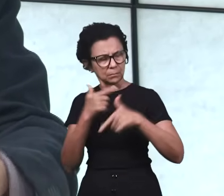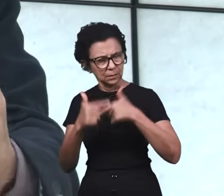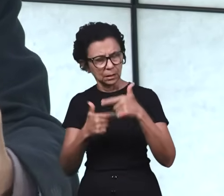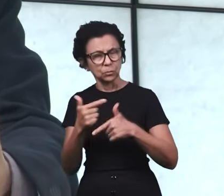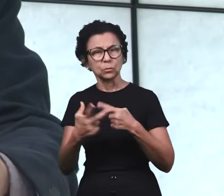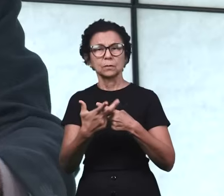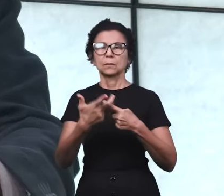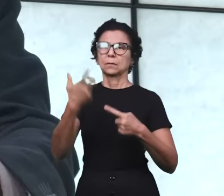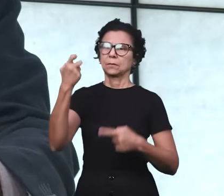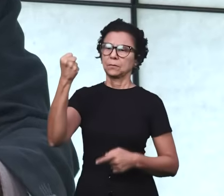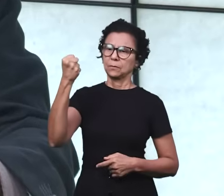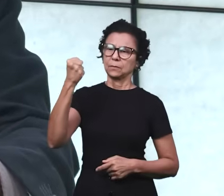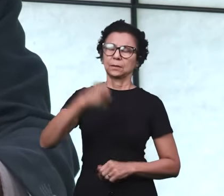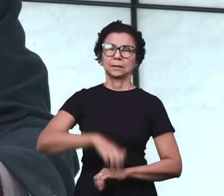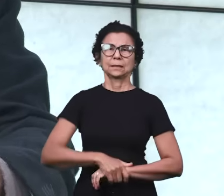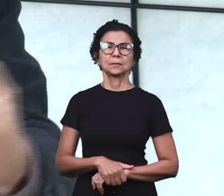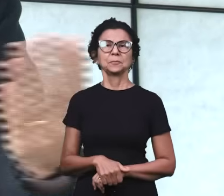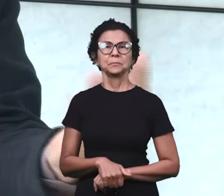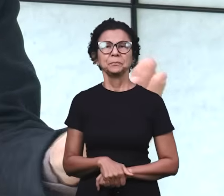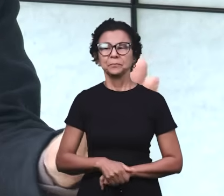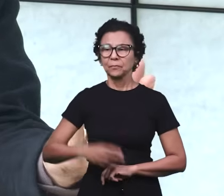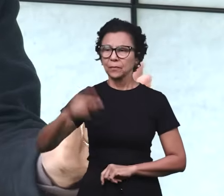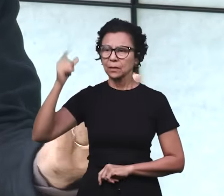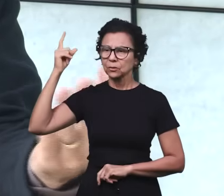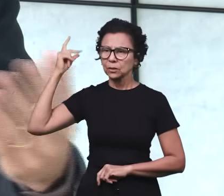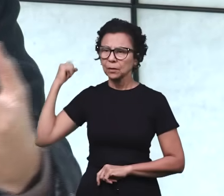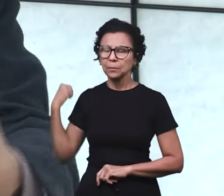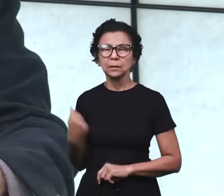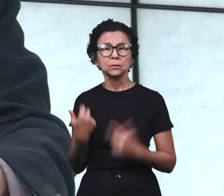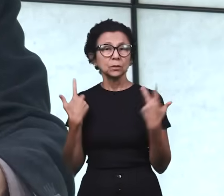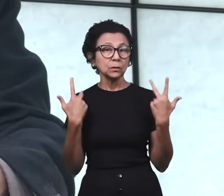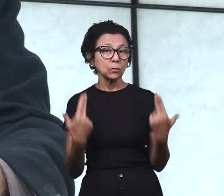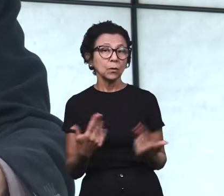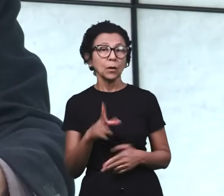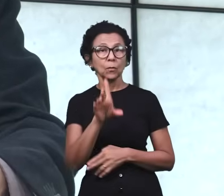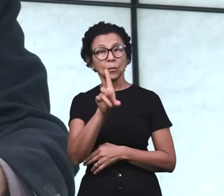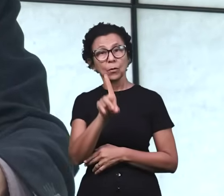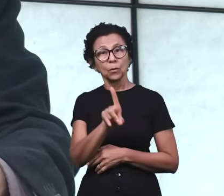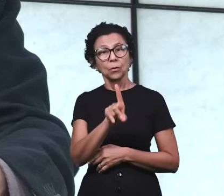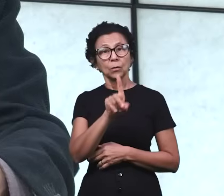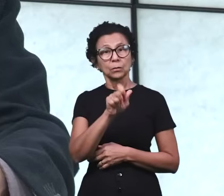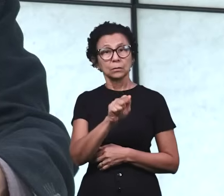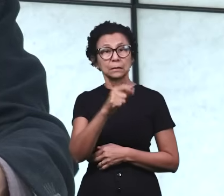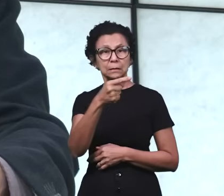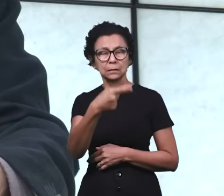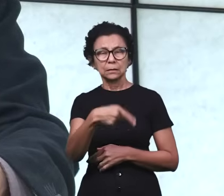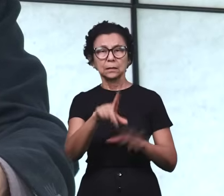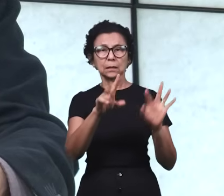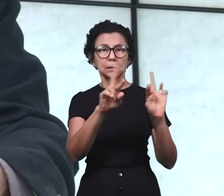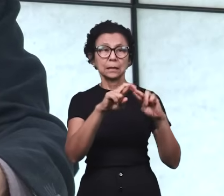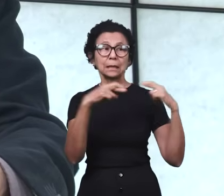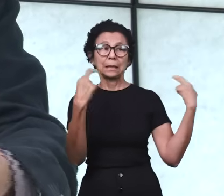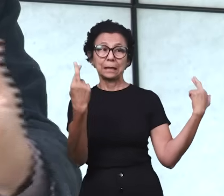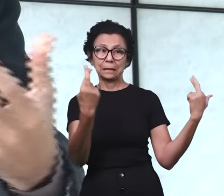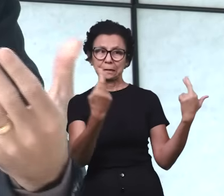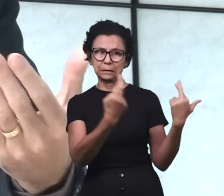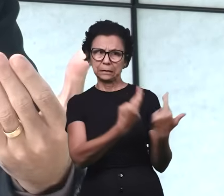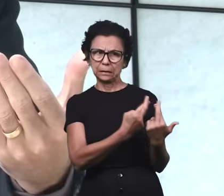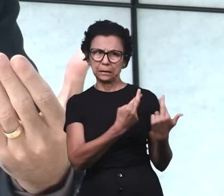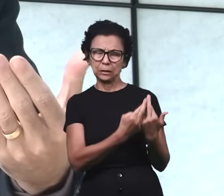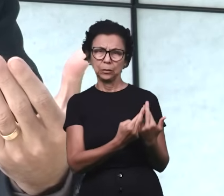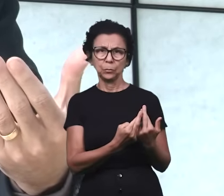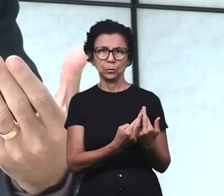batalhas, mas elas estão vencendo. E assim era com Dan. Ele estava numa posição que era de batalha, que era de vigilância, que era